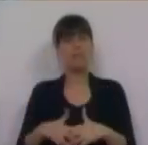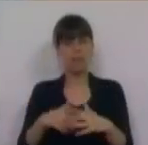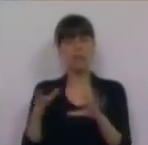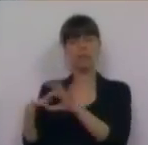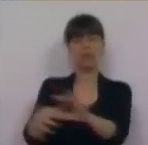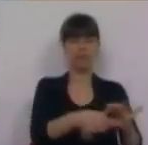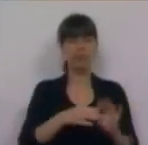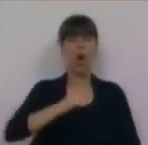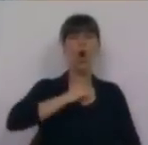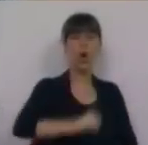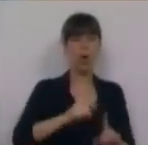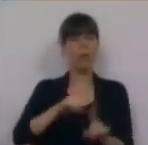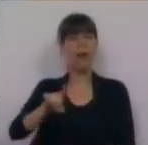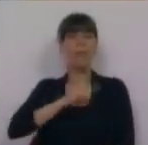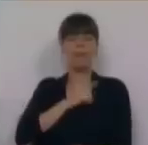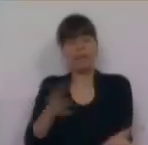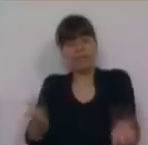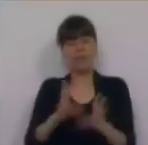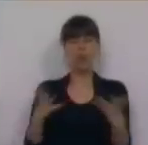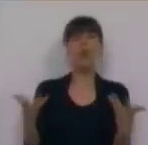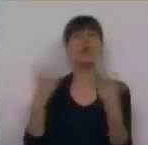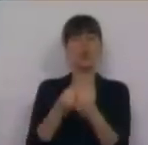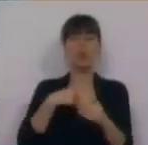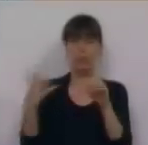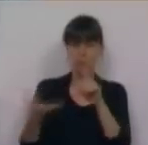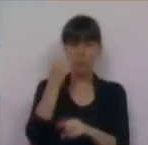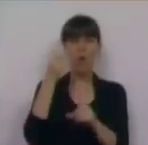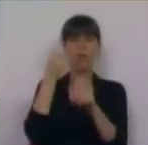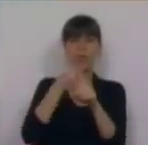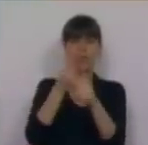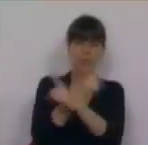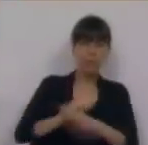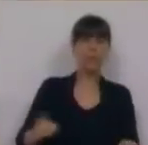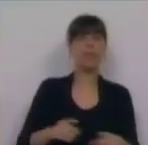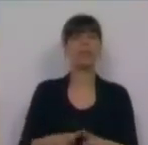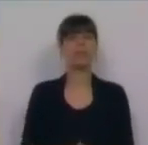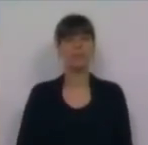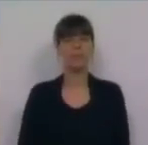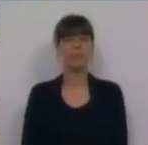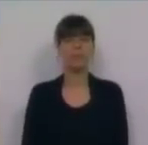têm unido contra esta privataria e juntos, certamente, conseguiremos combatê-la e impedi-la.